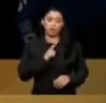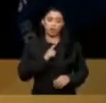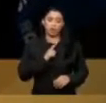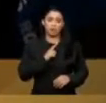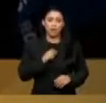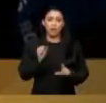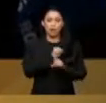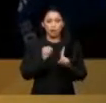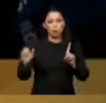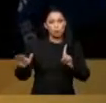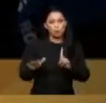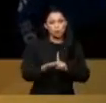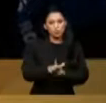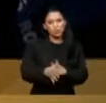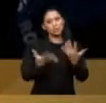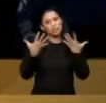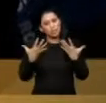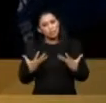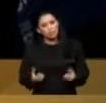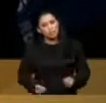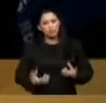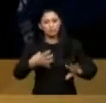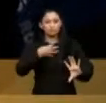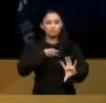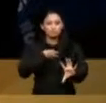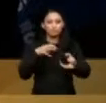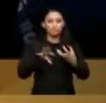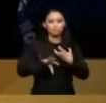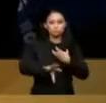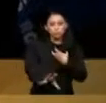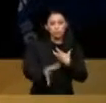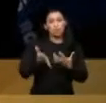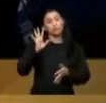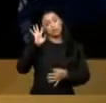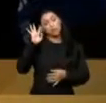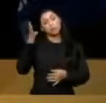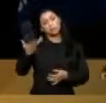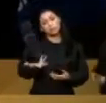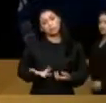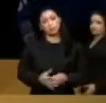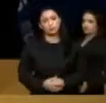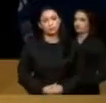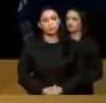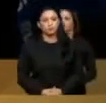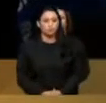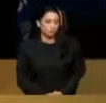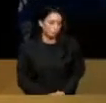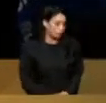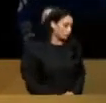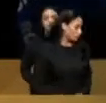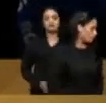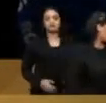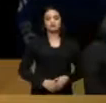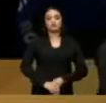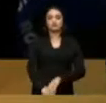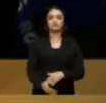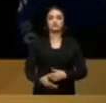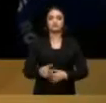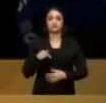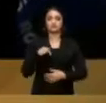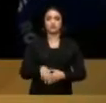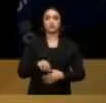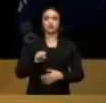uma sociedade mais tolerante e mais fraterna, assim decidiu. Podemos dizer, perante essa Suprema